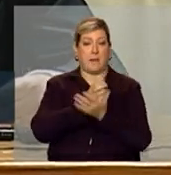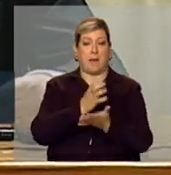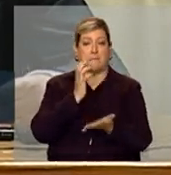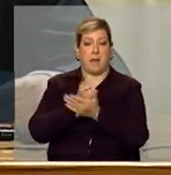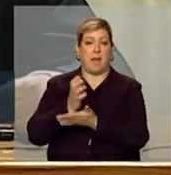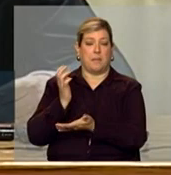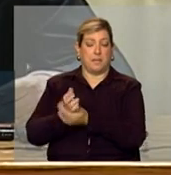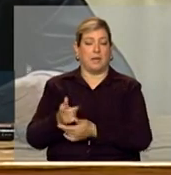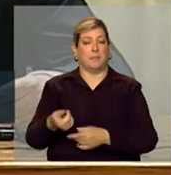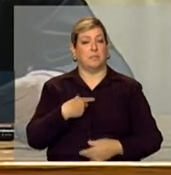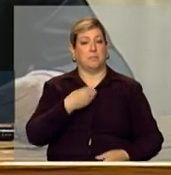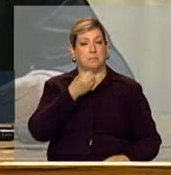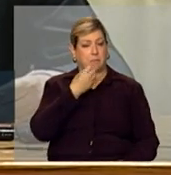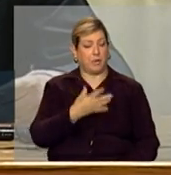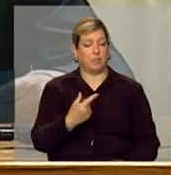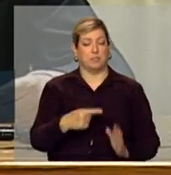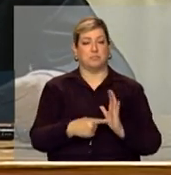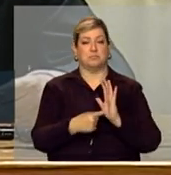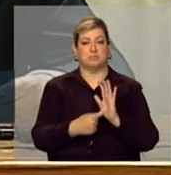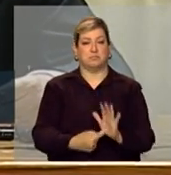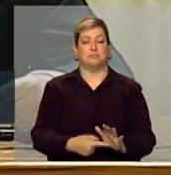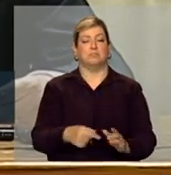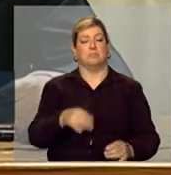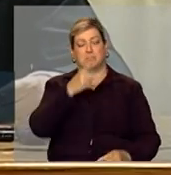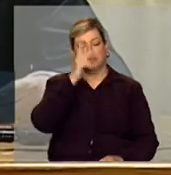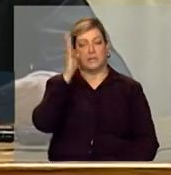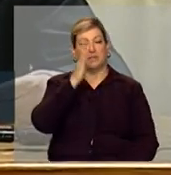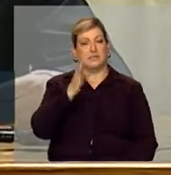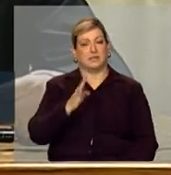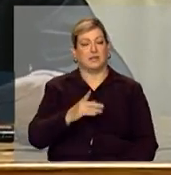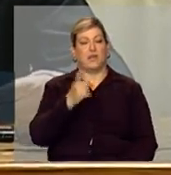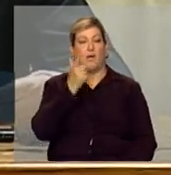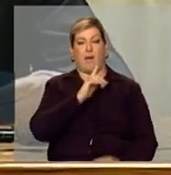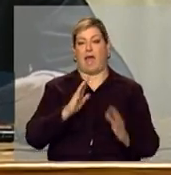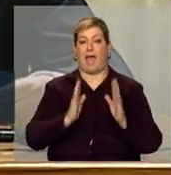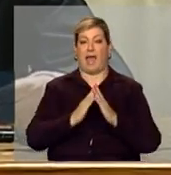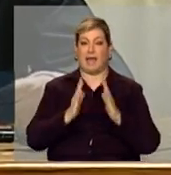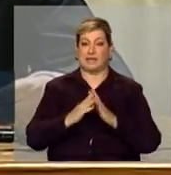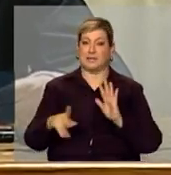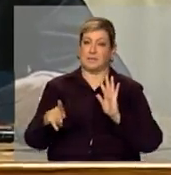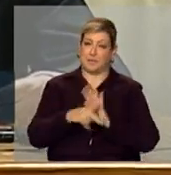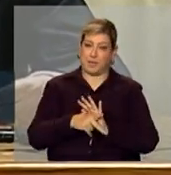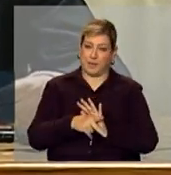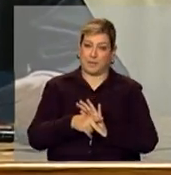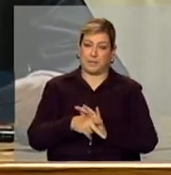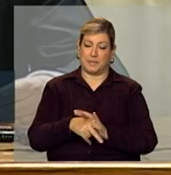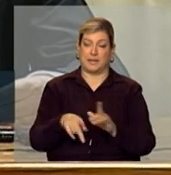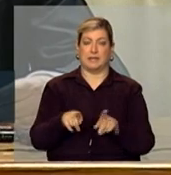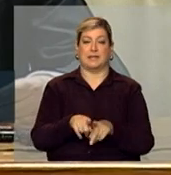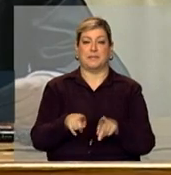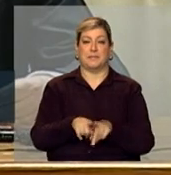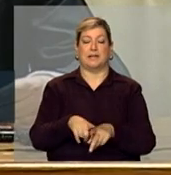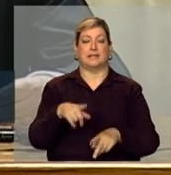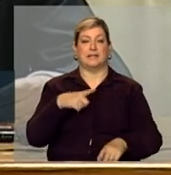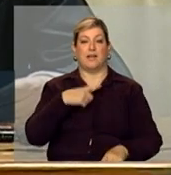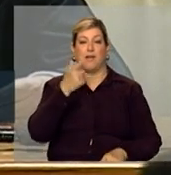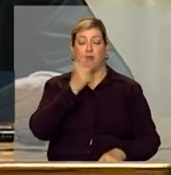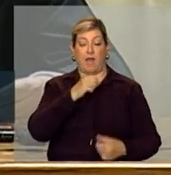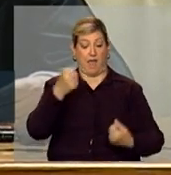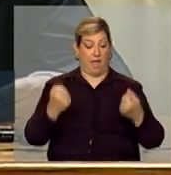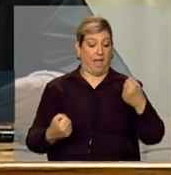um número muito expressivo brasileiros estão adquirindo a casa própria eh estão adquirindo